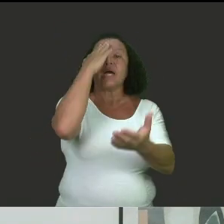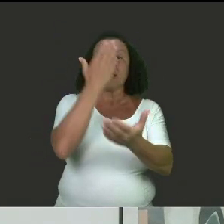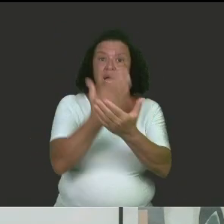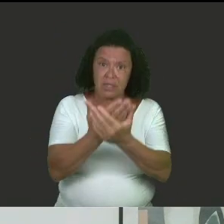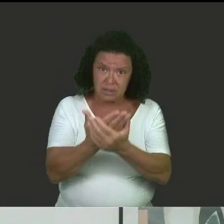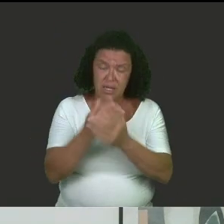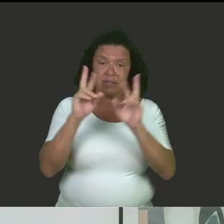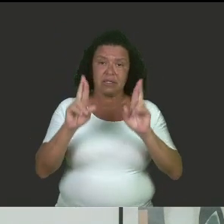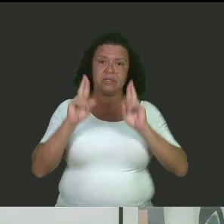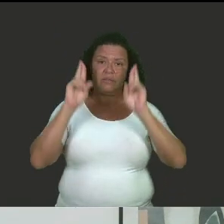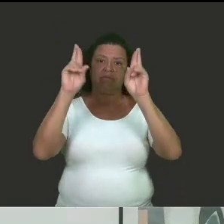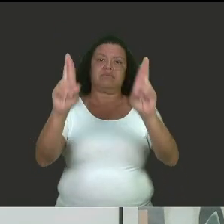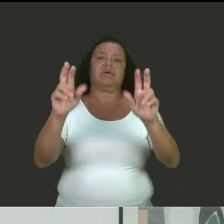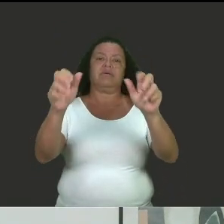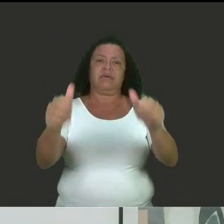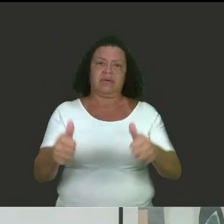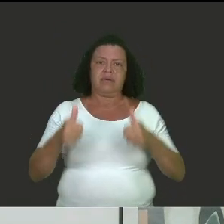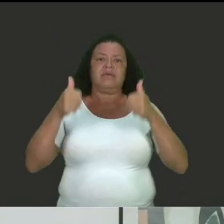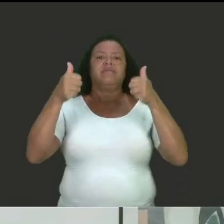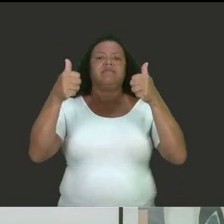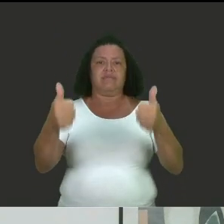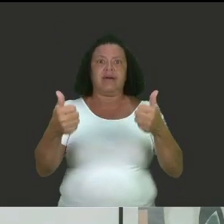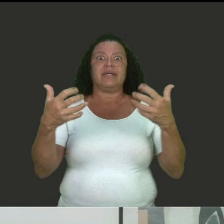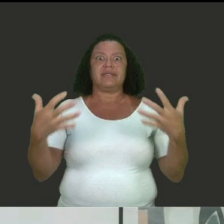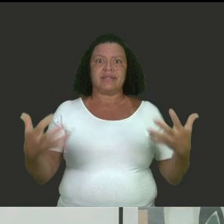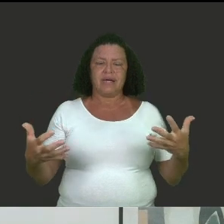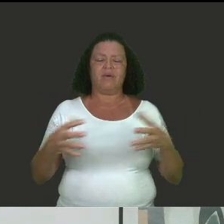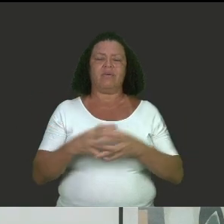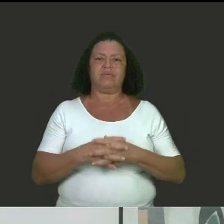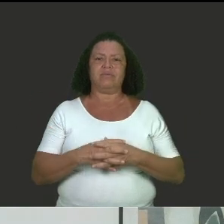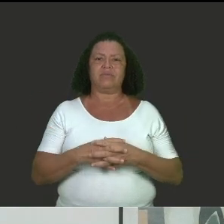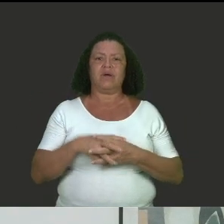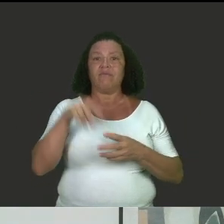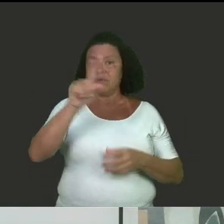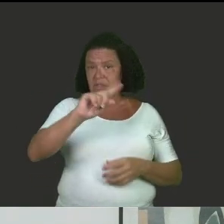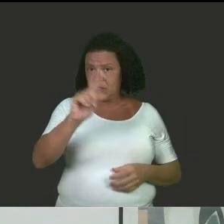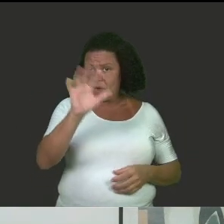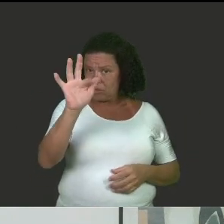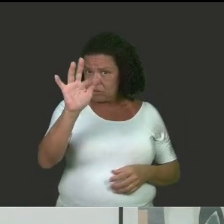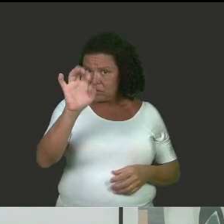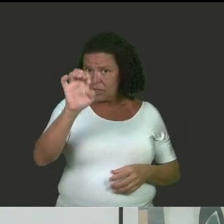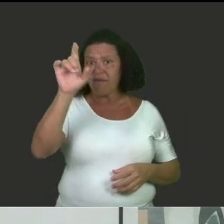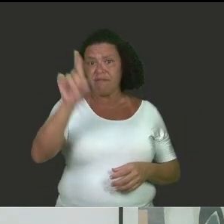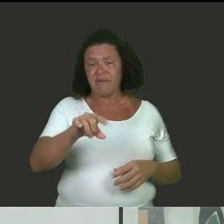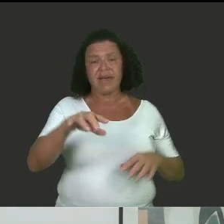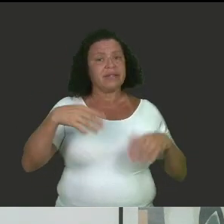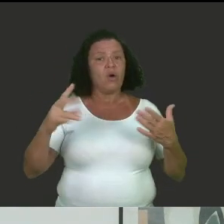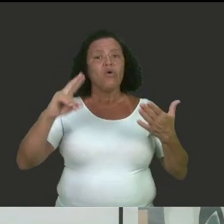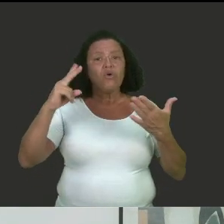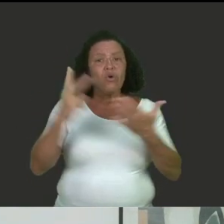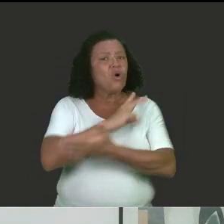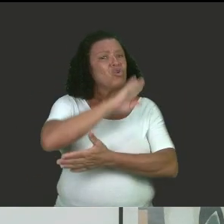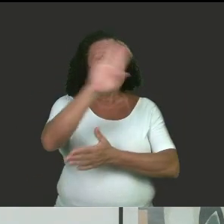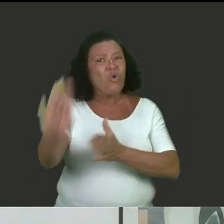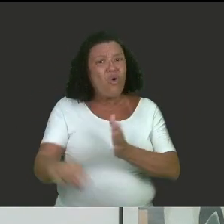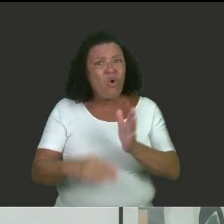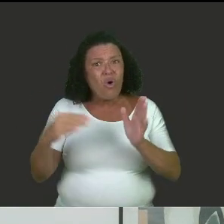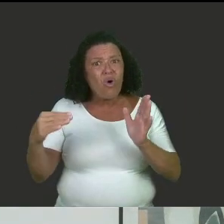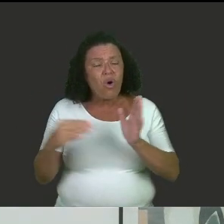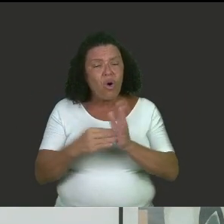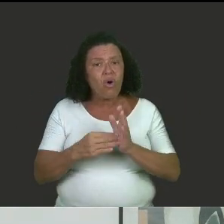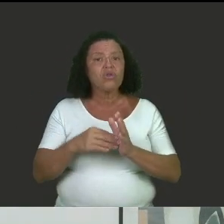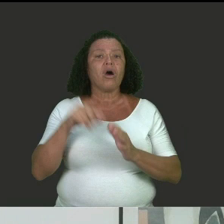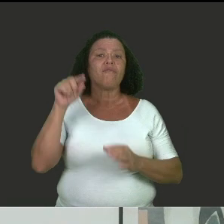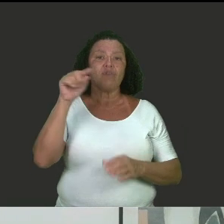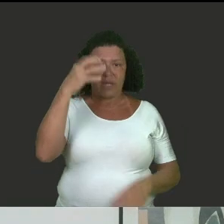esperança. Aqui é quando a gente realmente não tem fé. Então, quando tudo que acontece de ruim na nossa vida, a gente coloca a